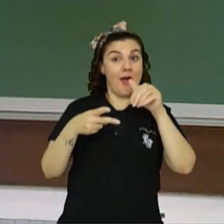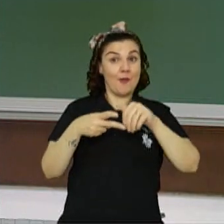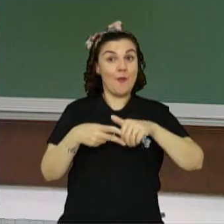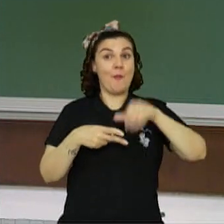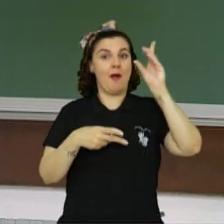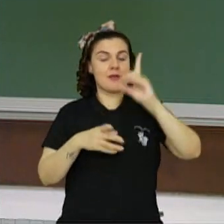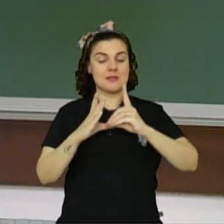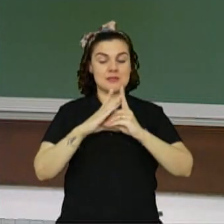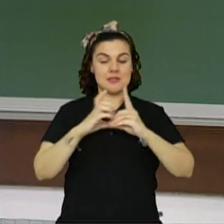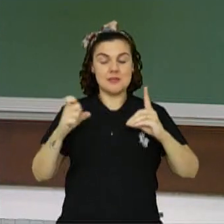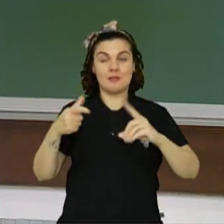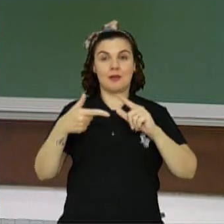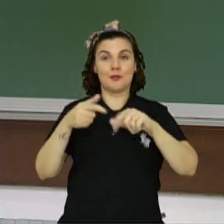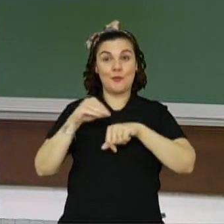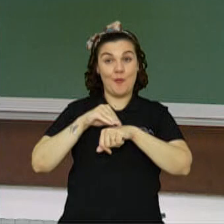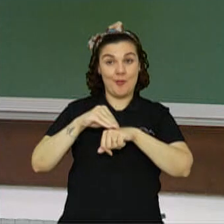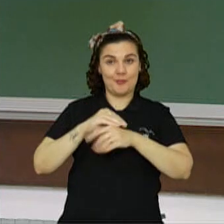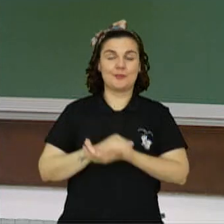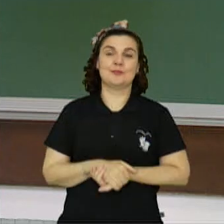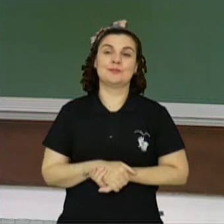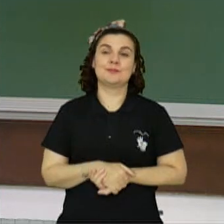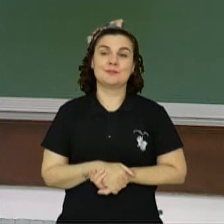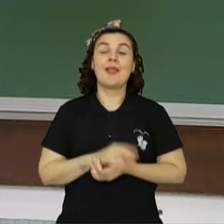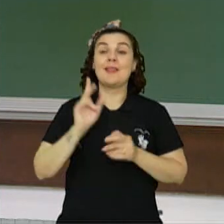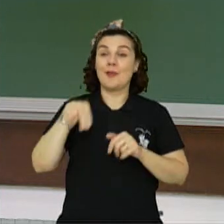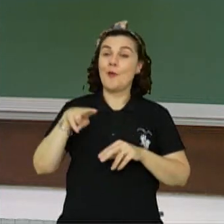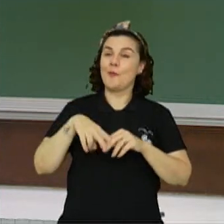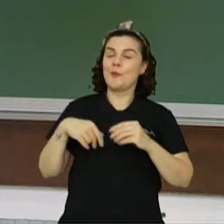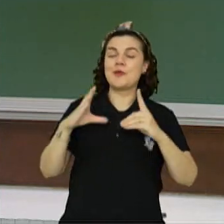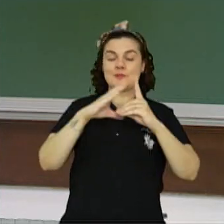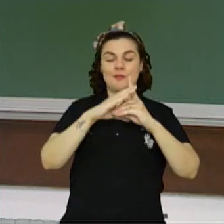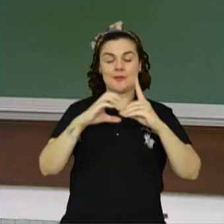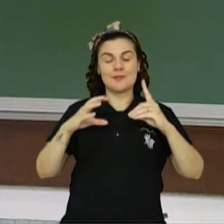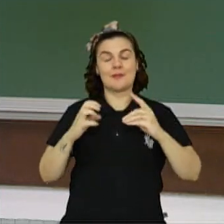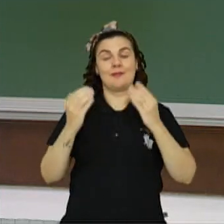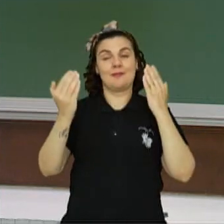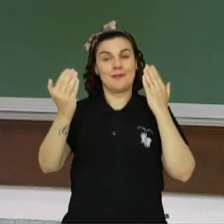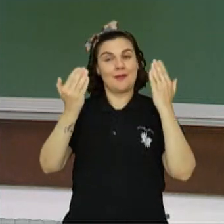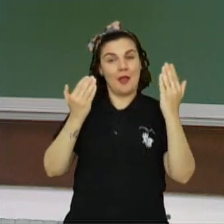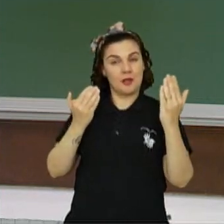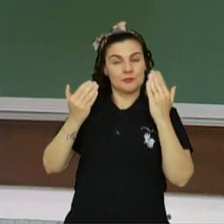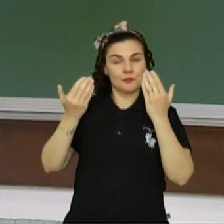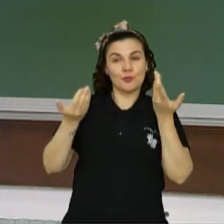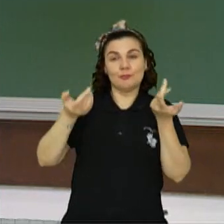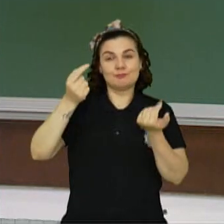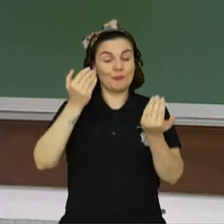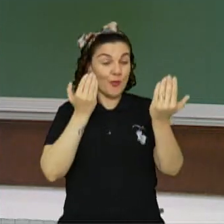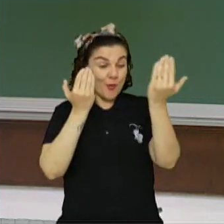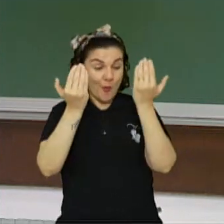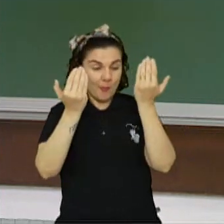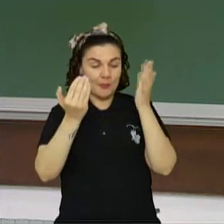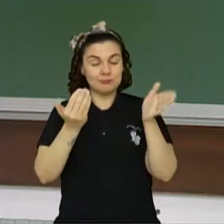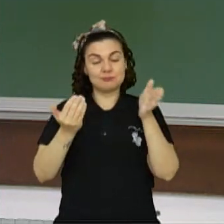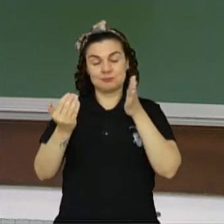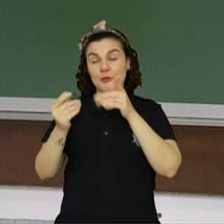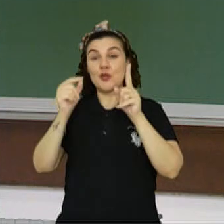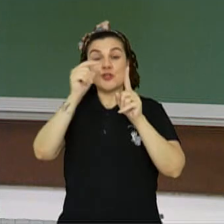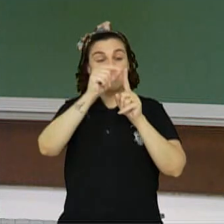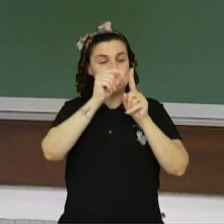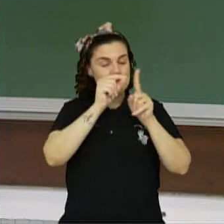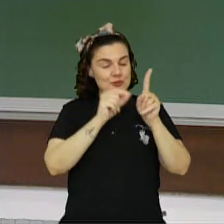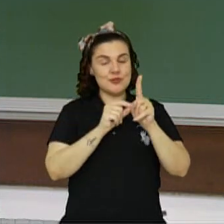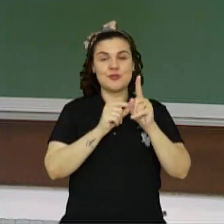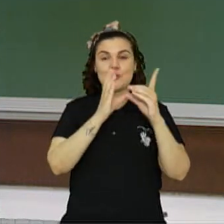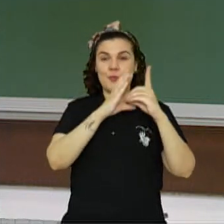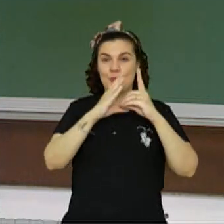densidade maior do que o álcool, tá bom? Isso eu chamo de densidade relativa, é quando eu estou relativizando, quando eu estou comparando tipos de